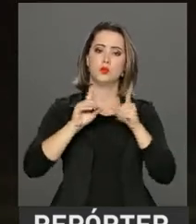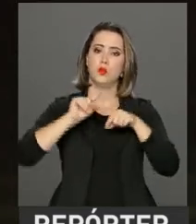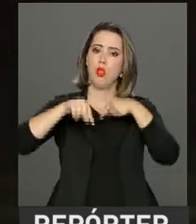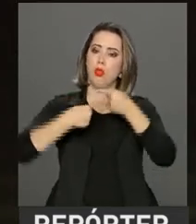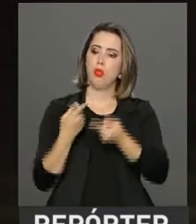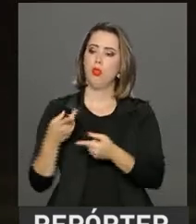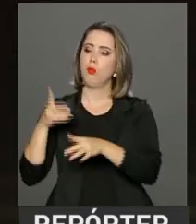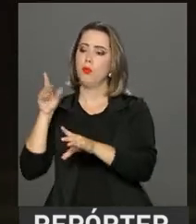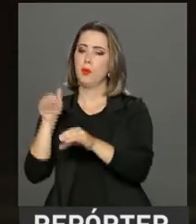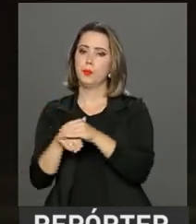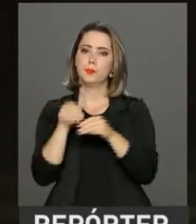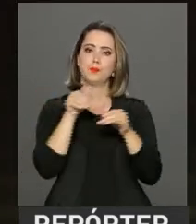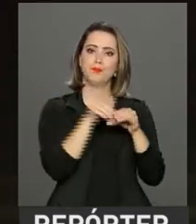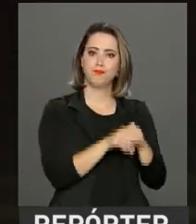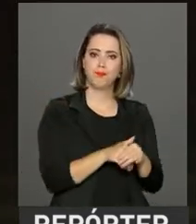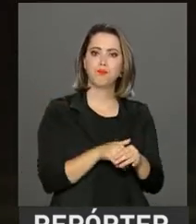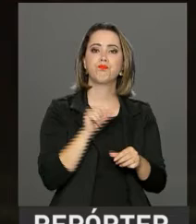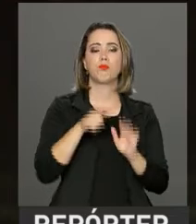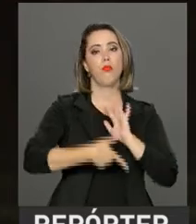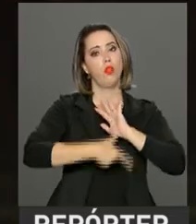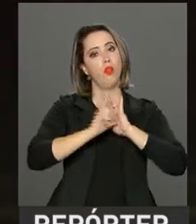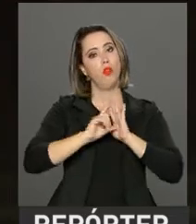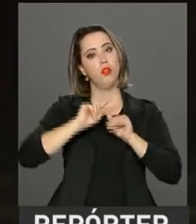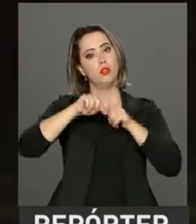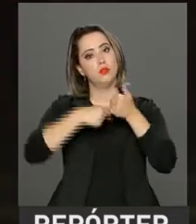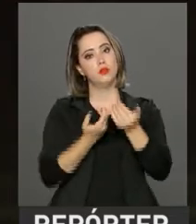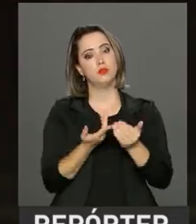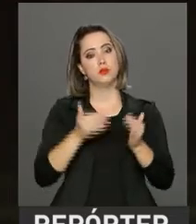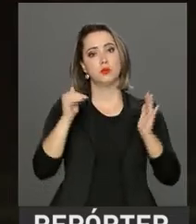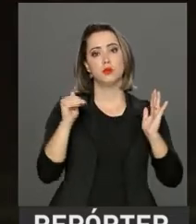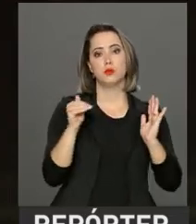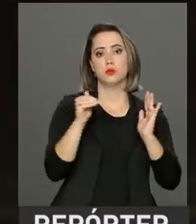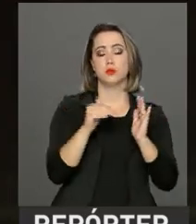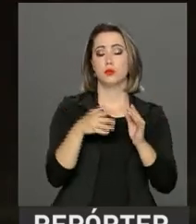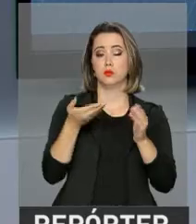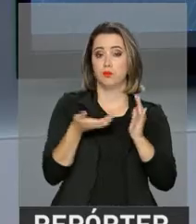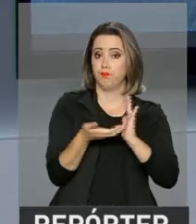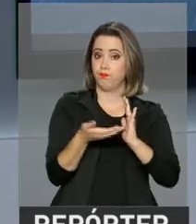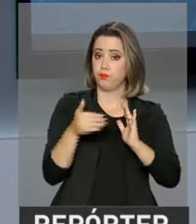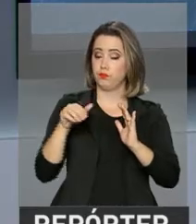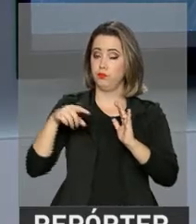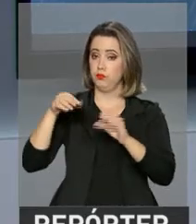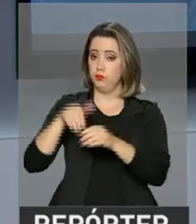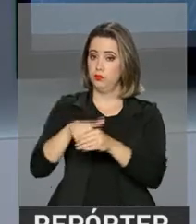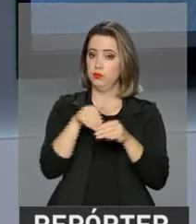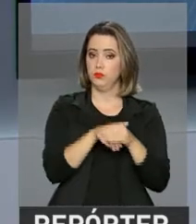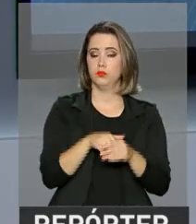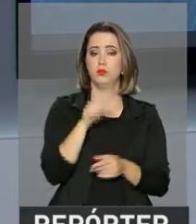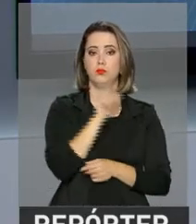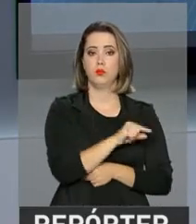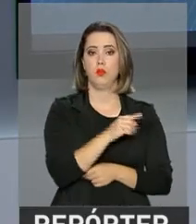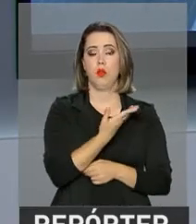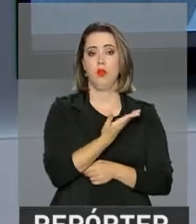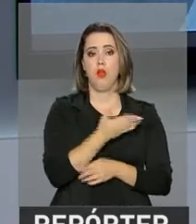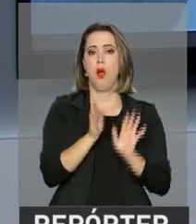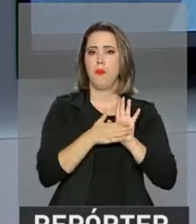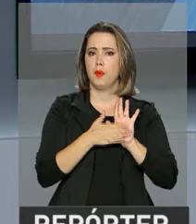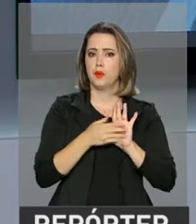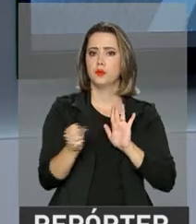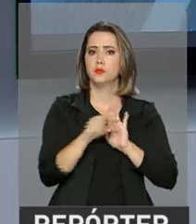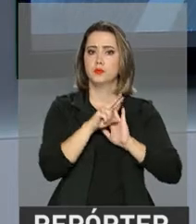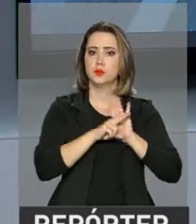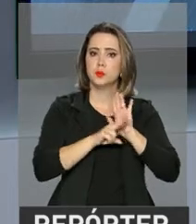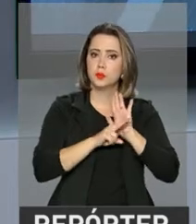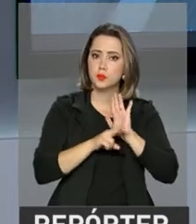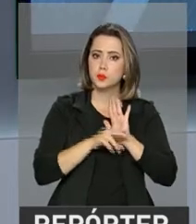ser votado no colegiado, antes de seguir para o plenário da Casa. A proposta para a reforma da Previdência